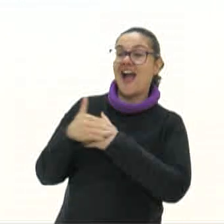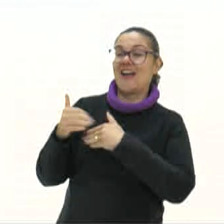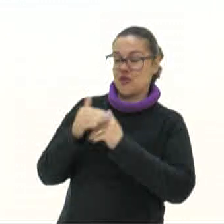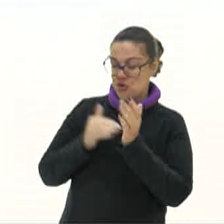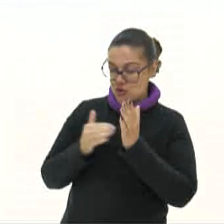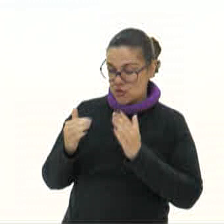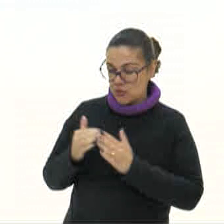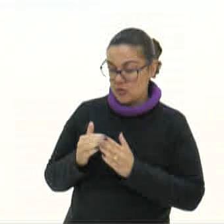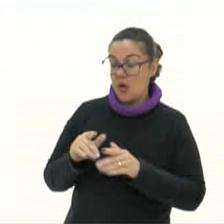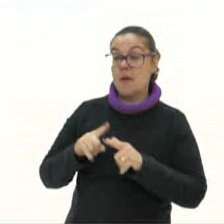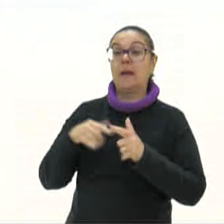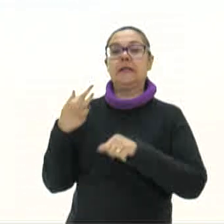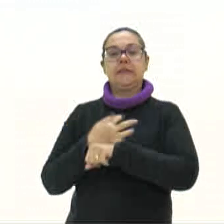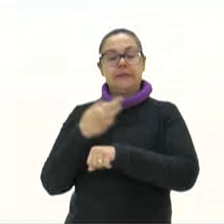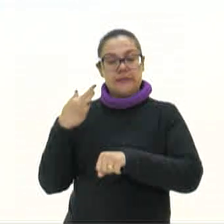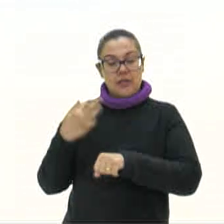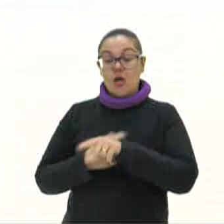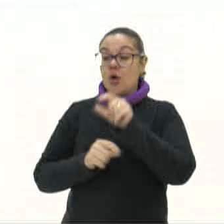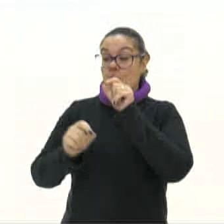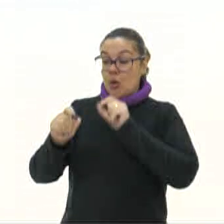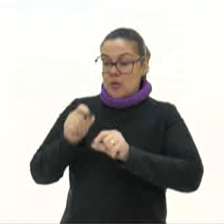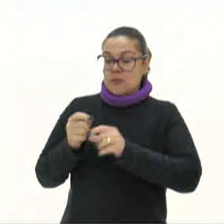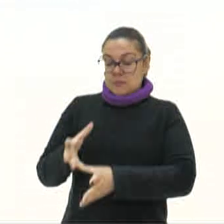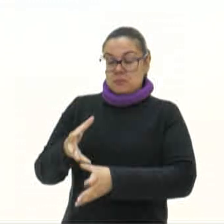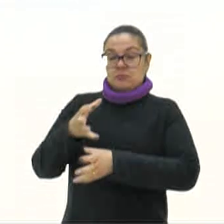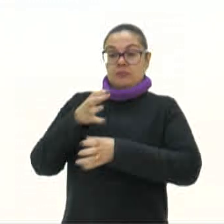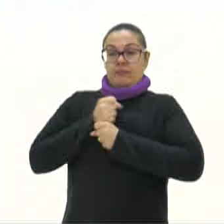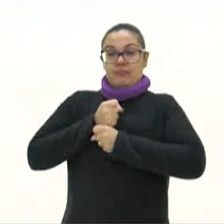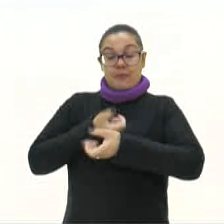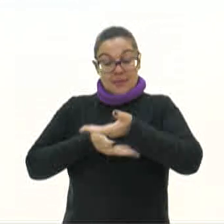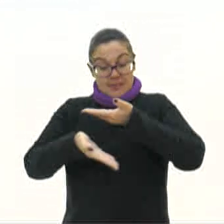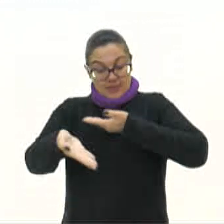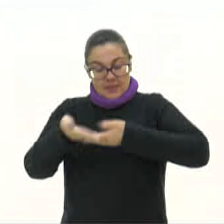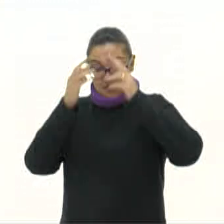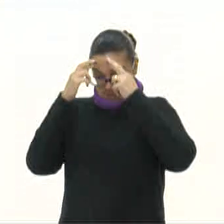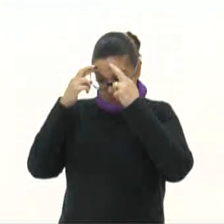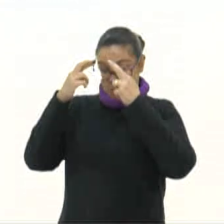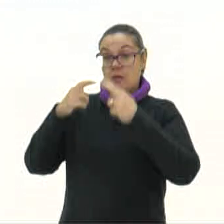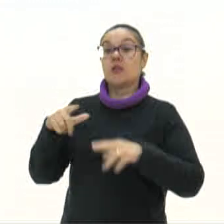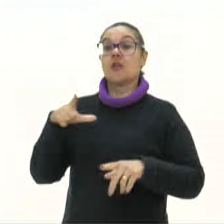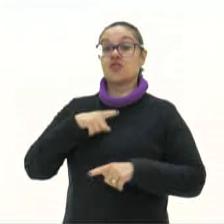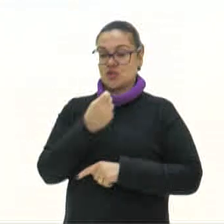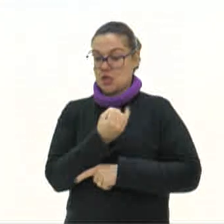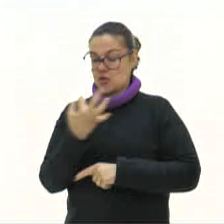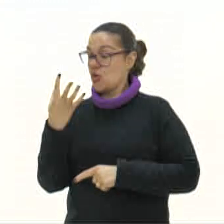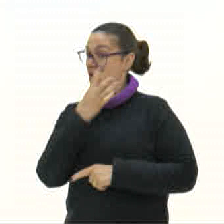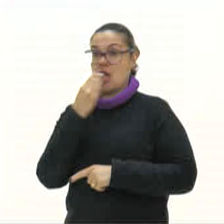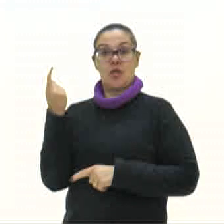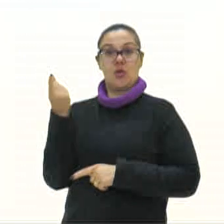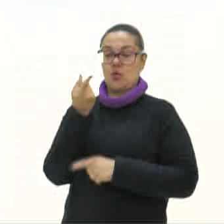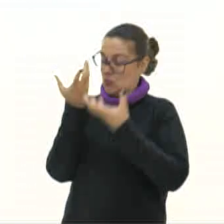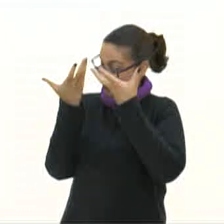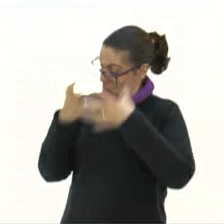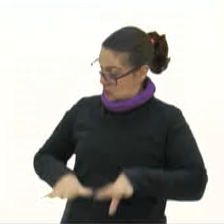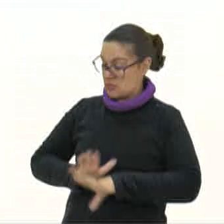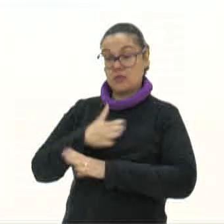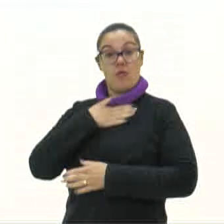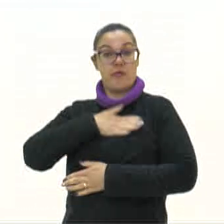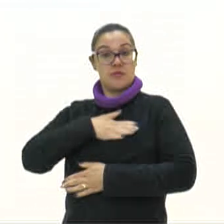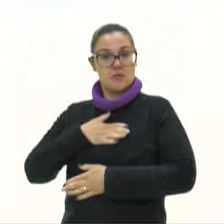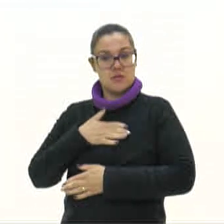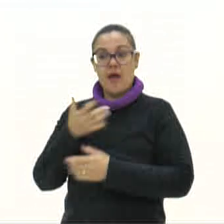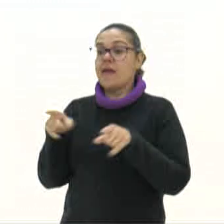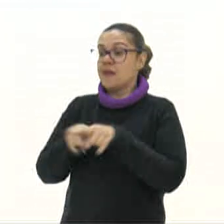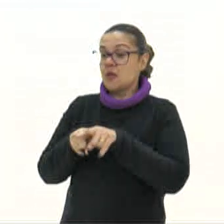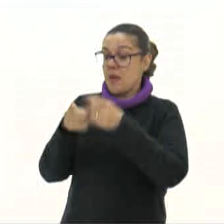mas renitente com esse exercício irrestrito da amorabilidade. Ele tinha coisas das quais ele não queria mesmo gostar, e